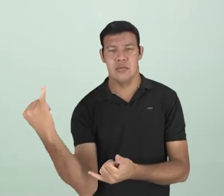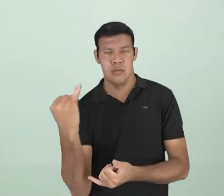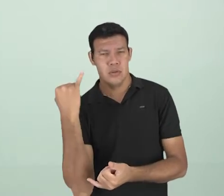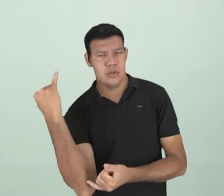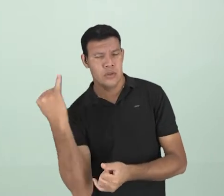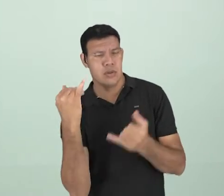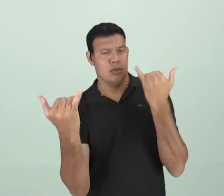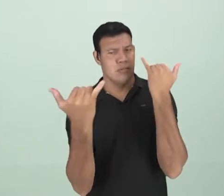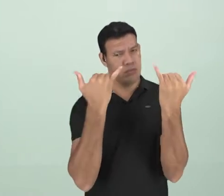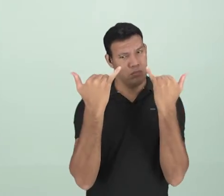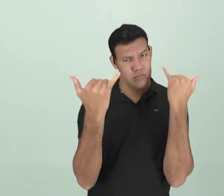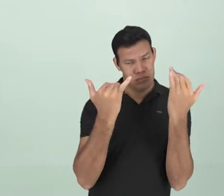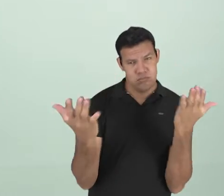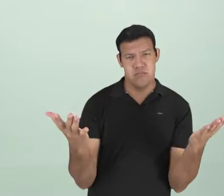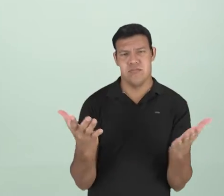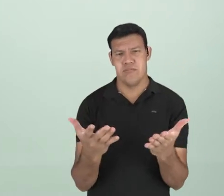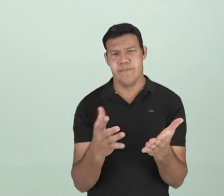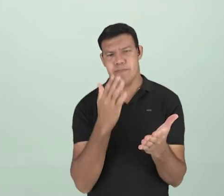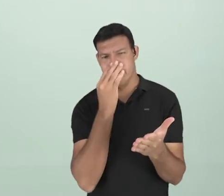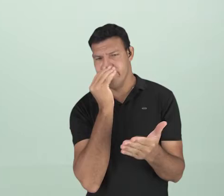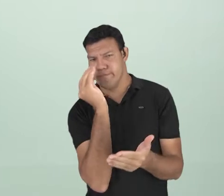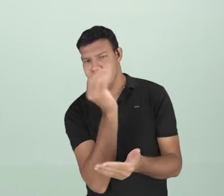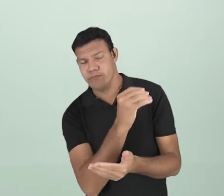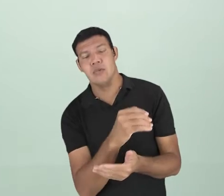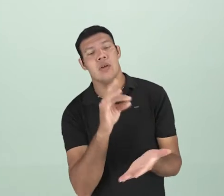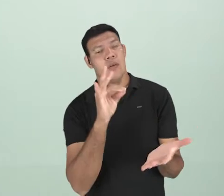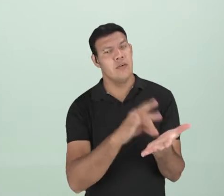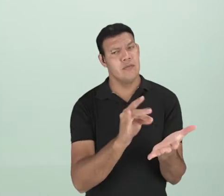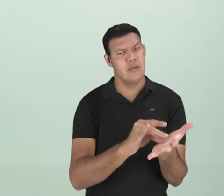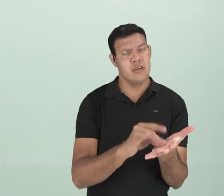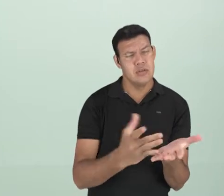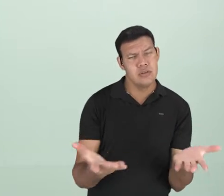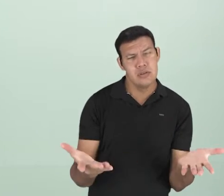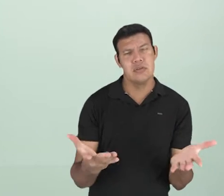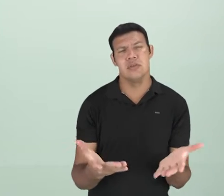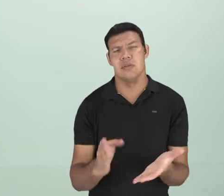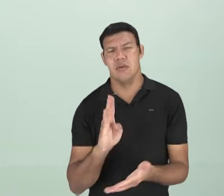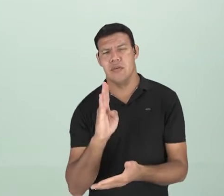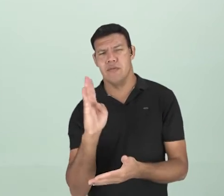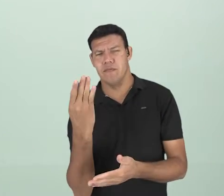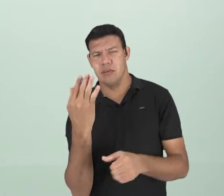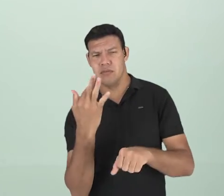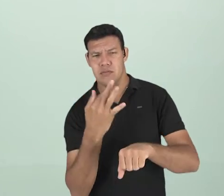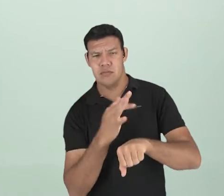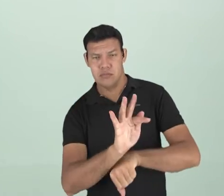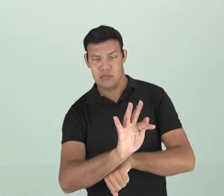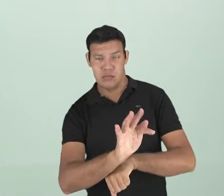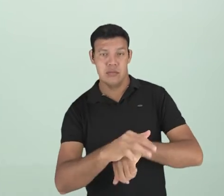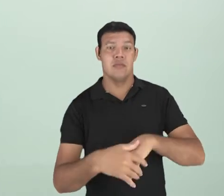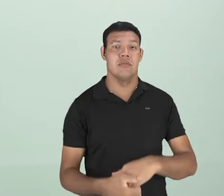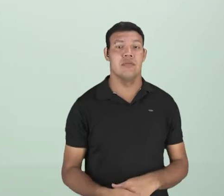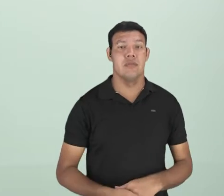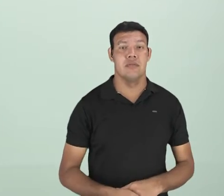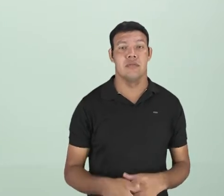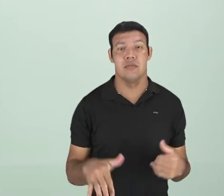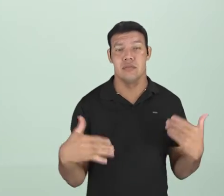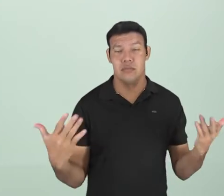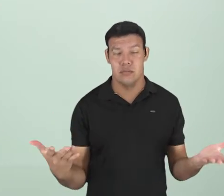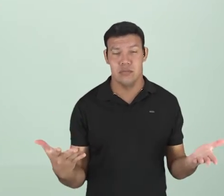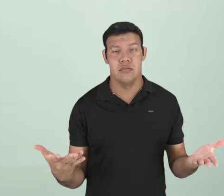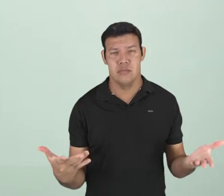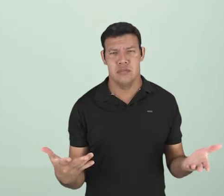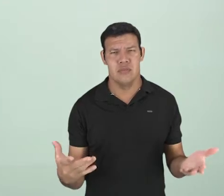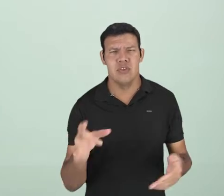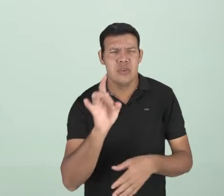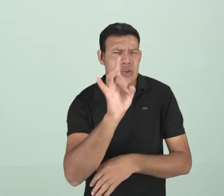importante, o que não era, as informações verdadeiras, as informações falsas, eles em si, eles